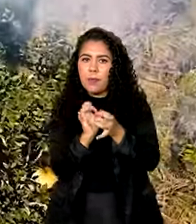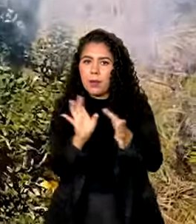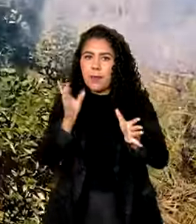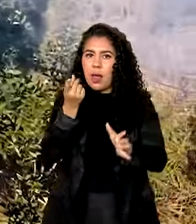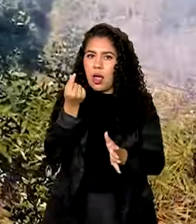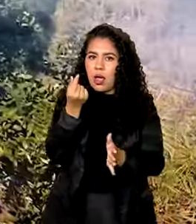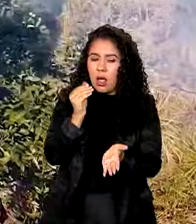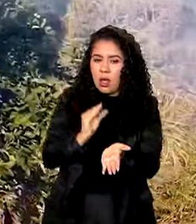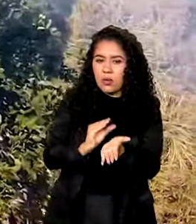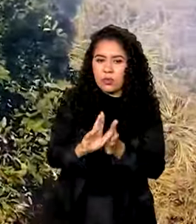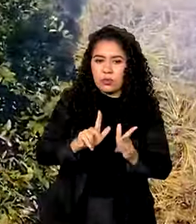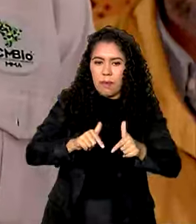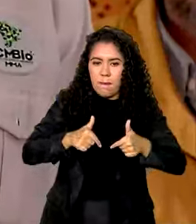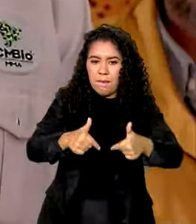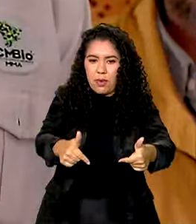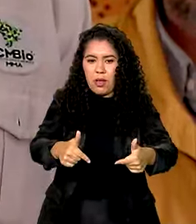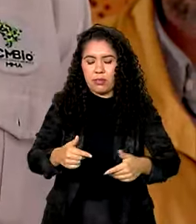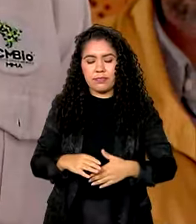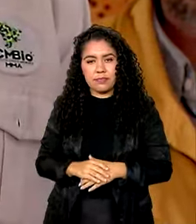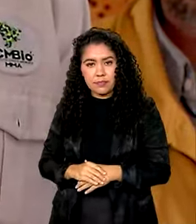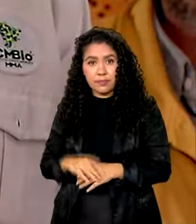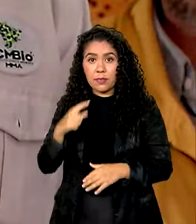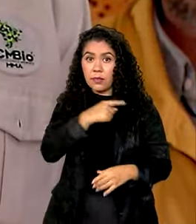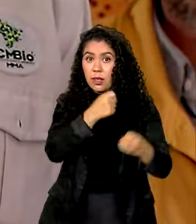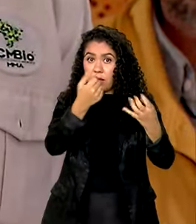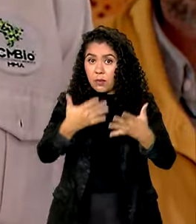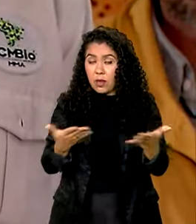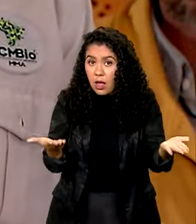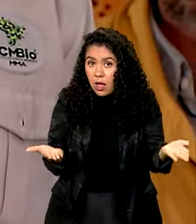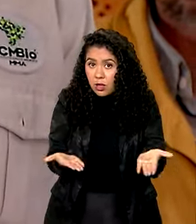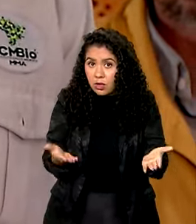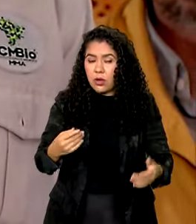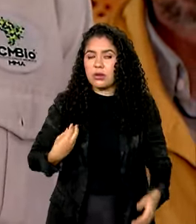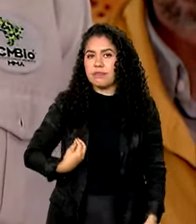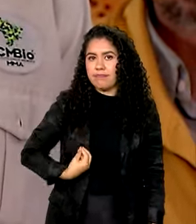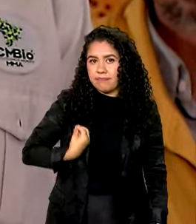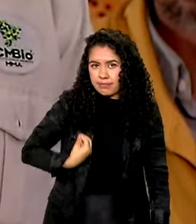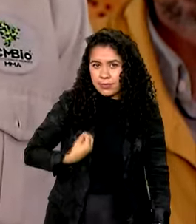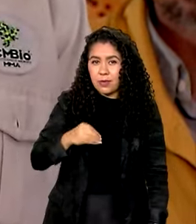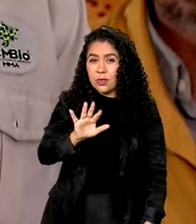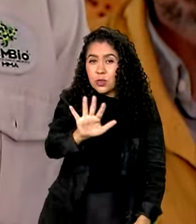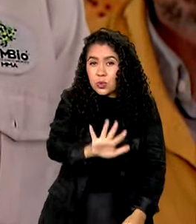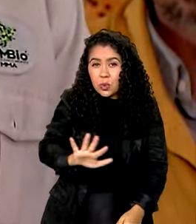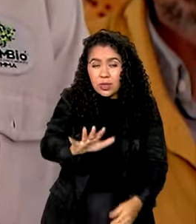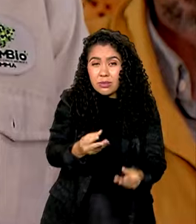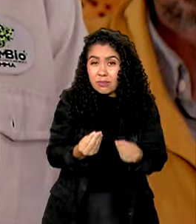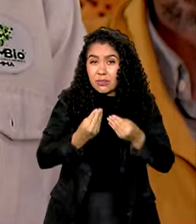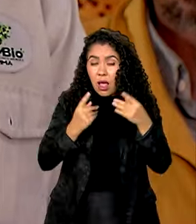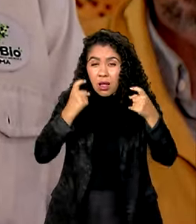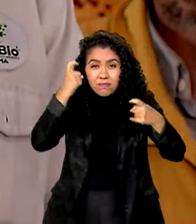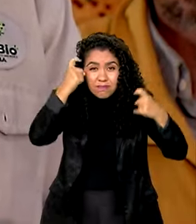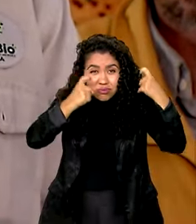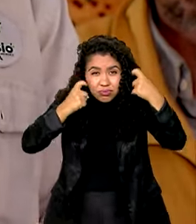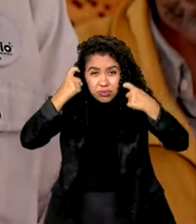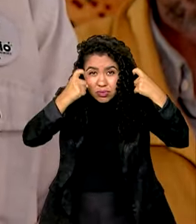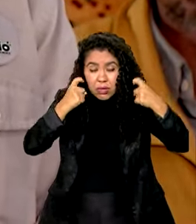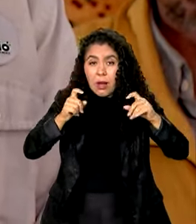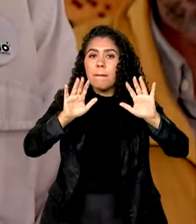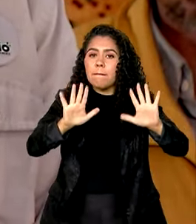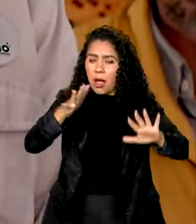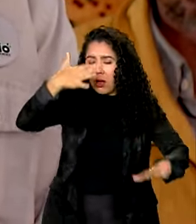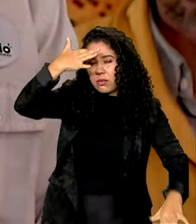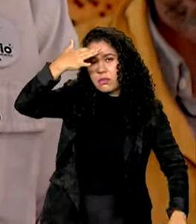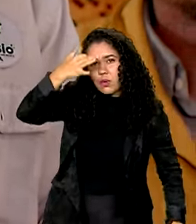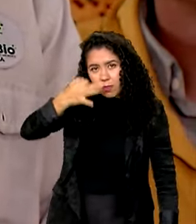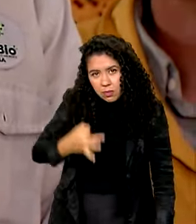para enfrentar a situação. Nesse momento, nós já estamos numa situação de muita preocupação, mas